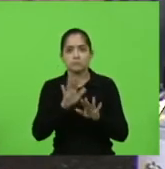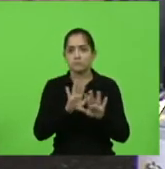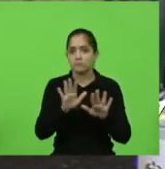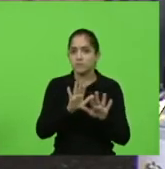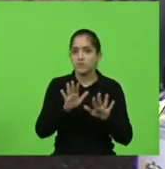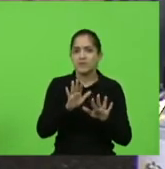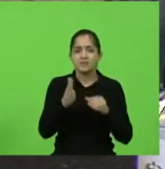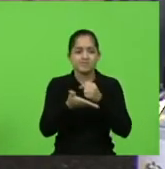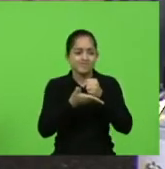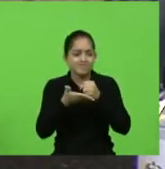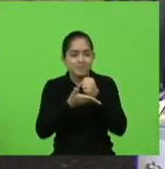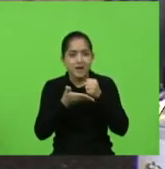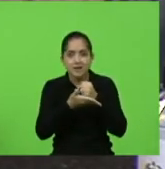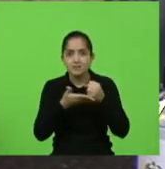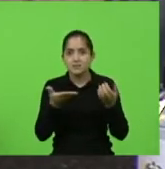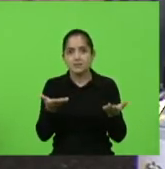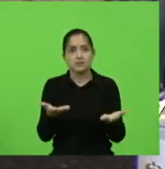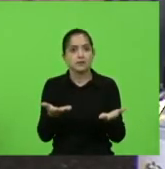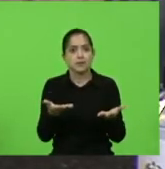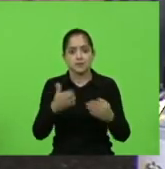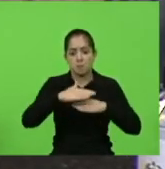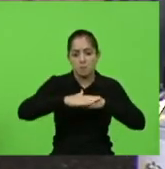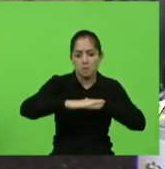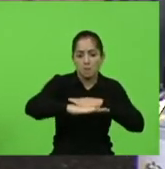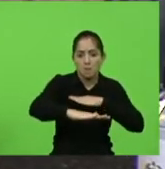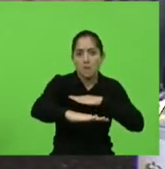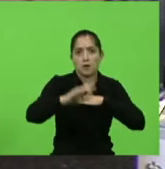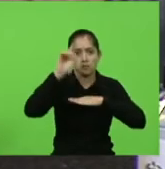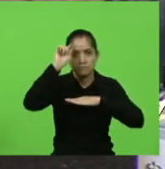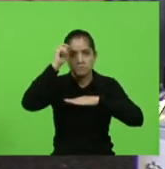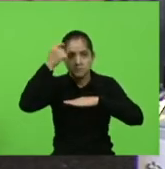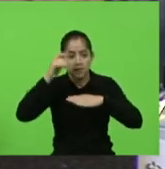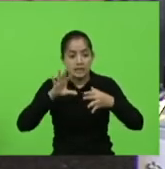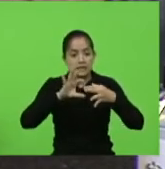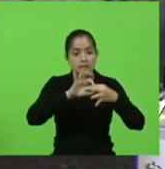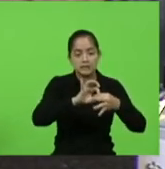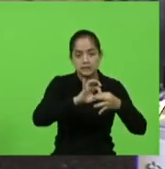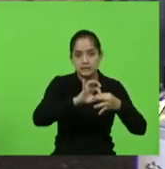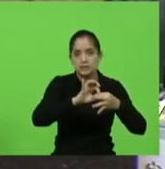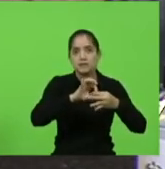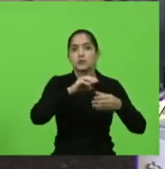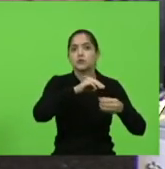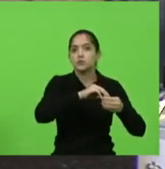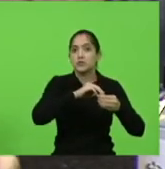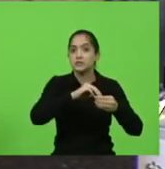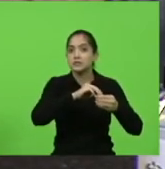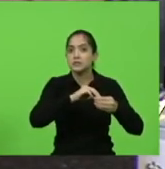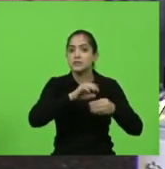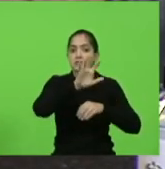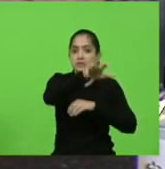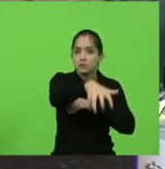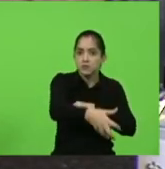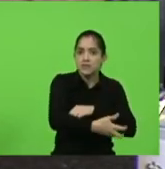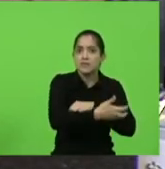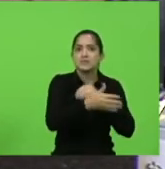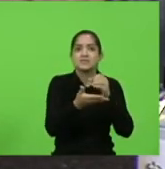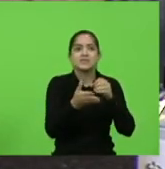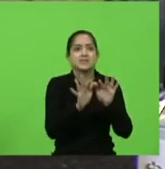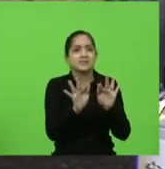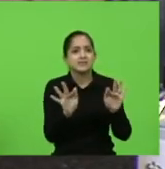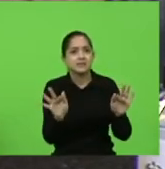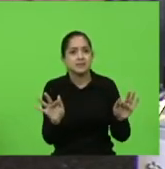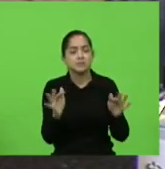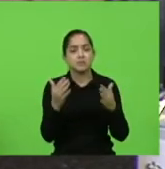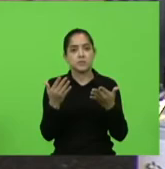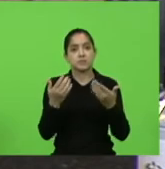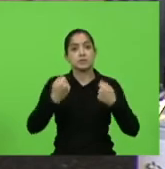básicas. São pavimentações simples que interligam aquela região, os municípios. São dragagens simplórias da Barra do Camacho,